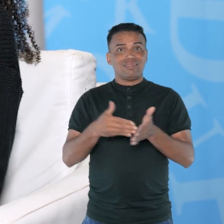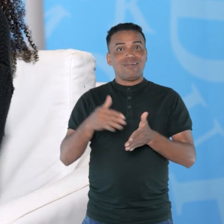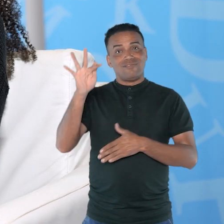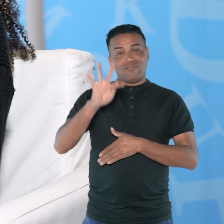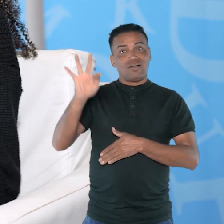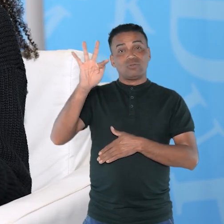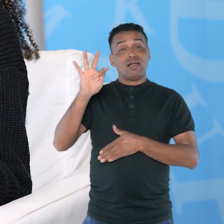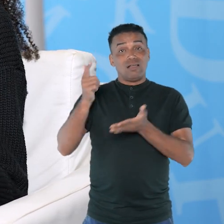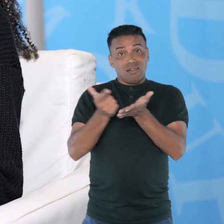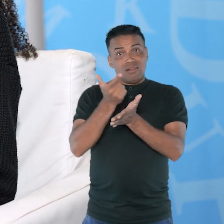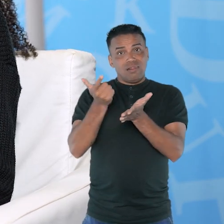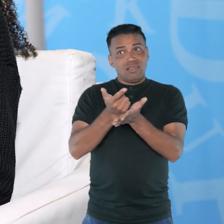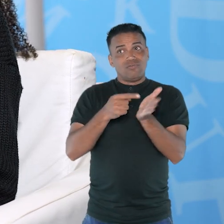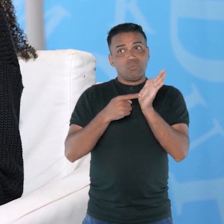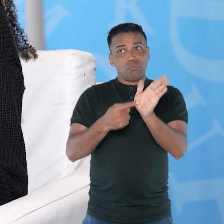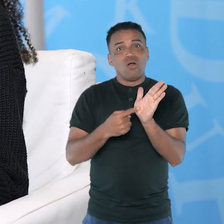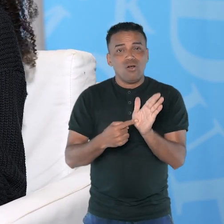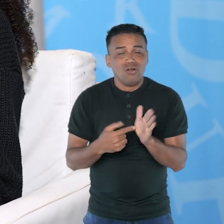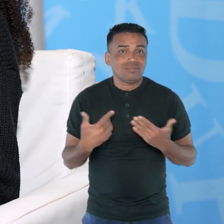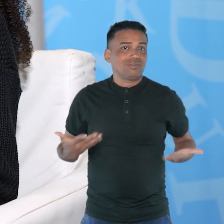muito esse transporte assim,